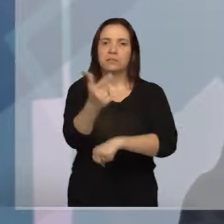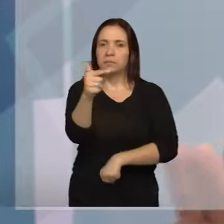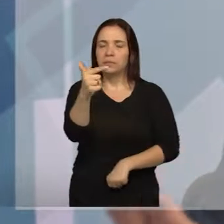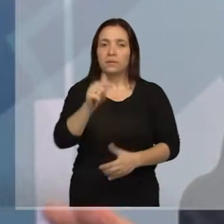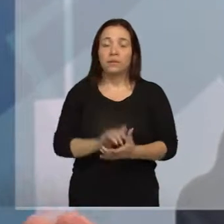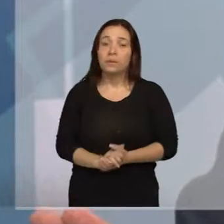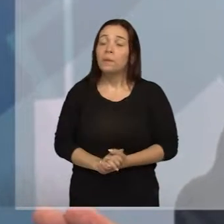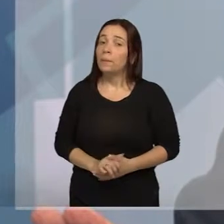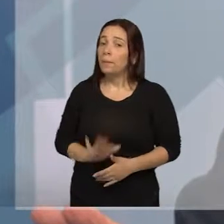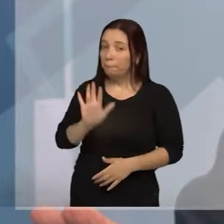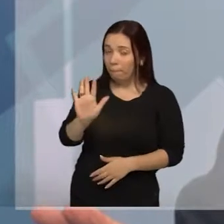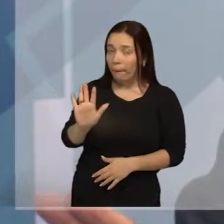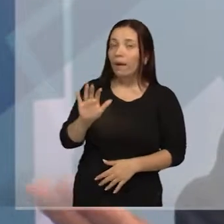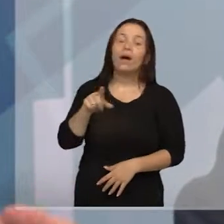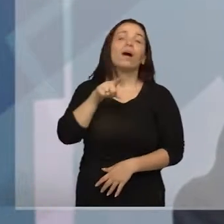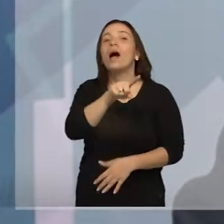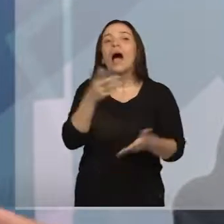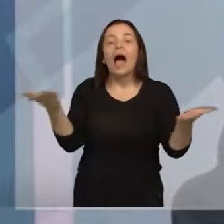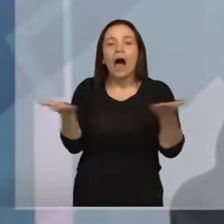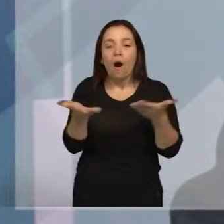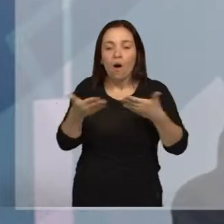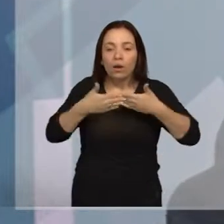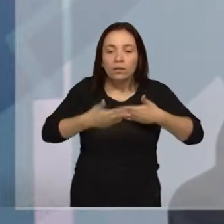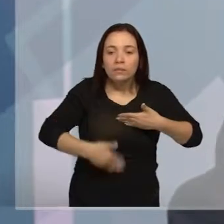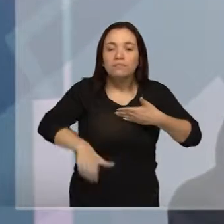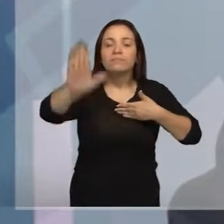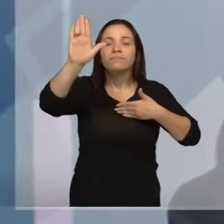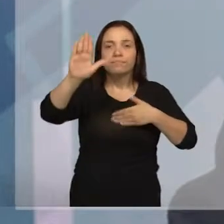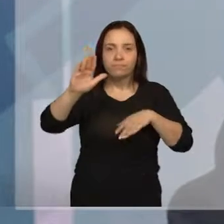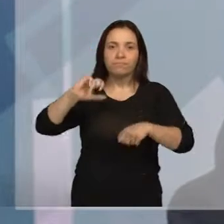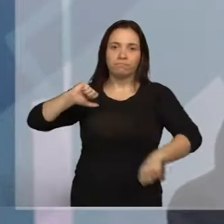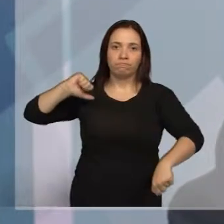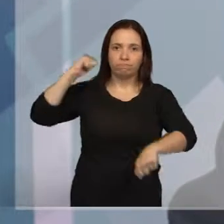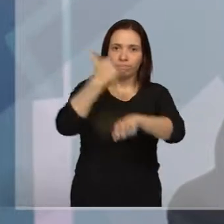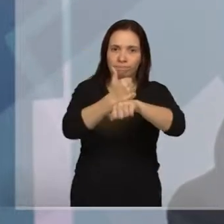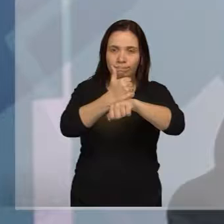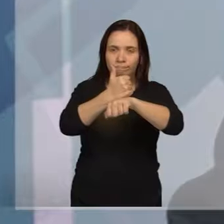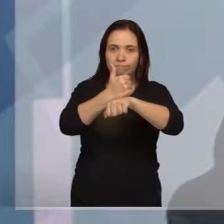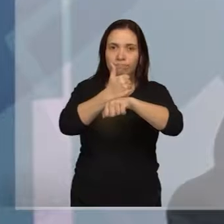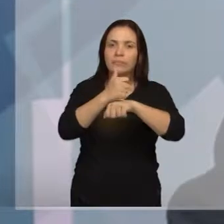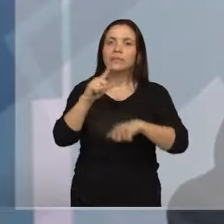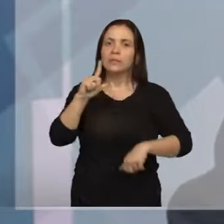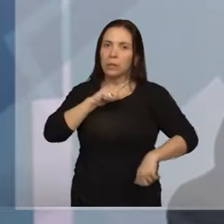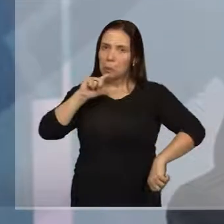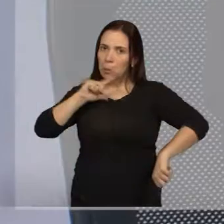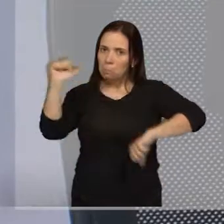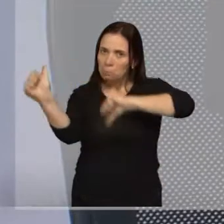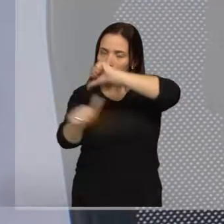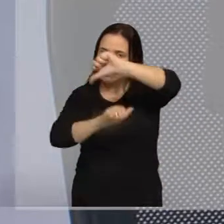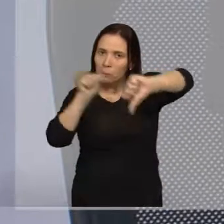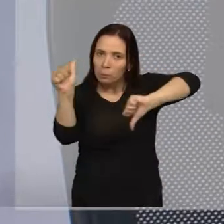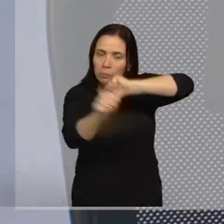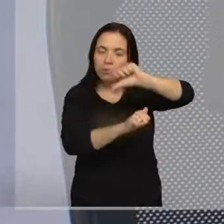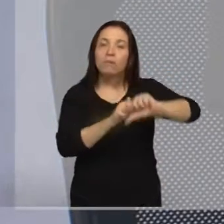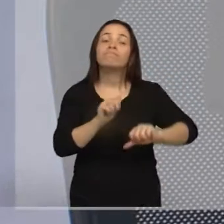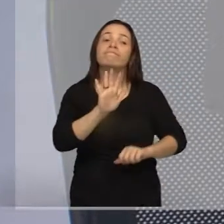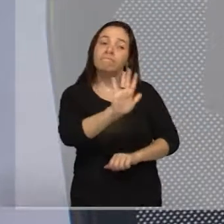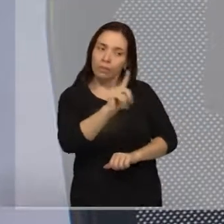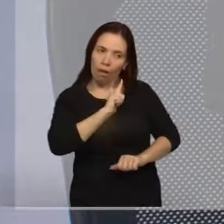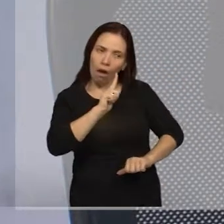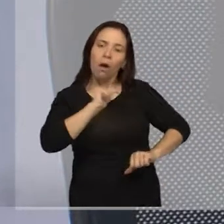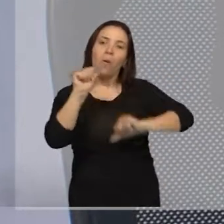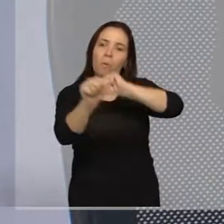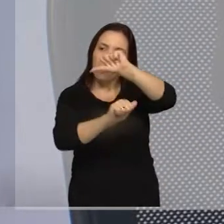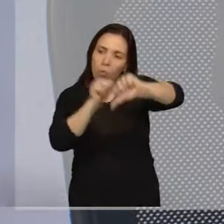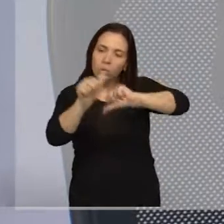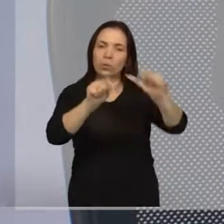esse parlamento que se instala a partir de fevereiro está bastante renovado. Renovado, mas...